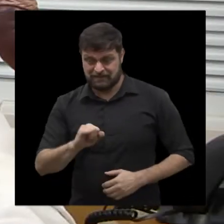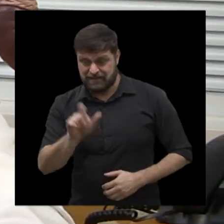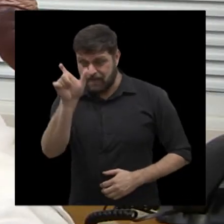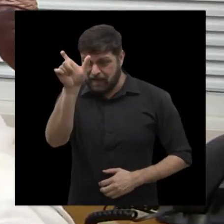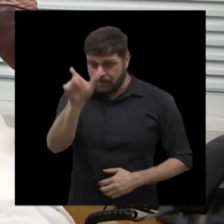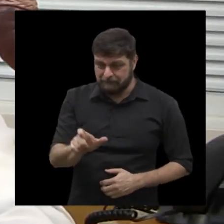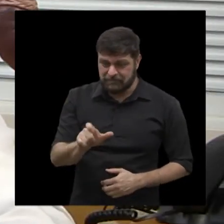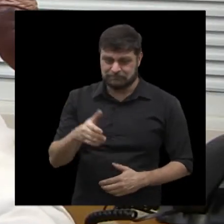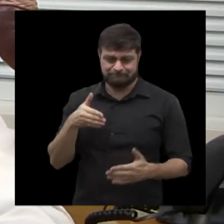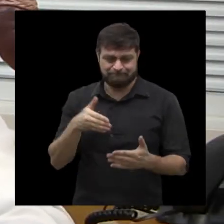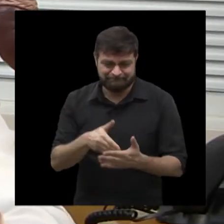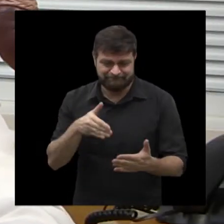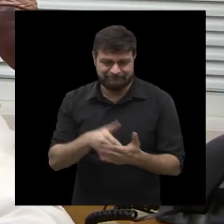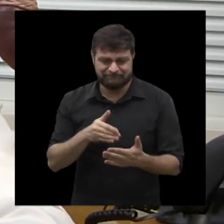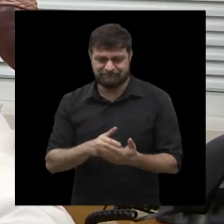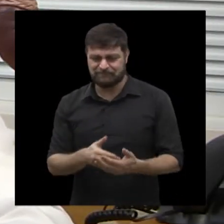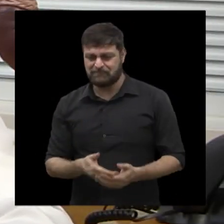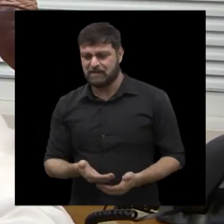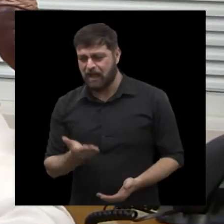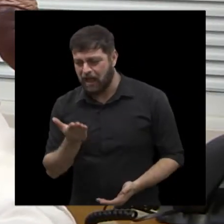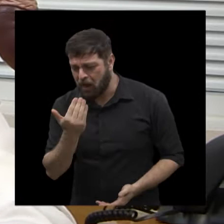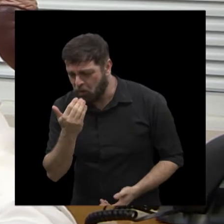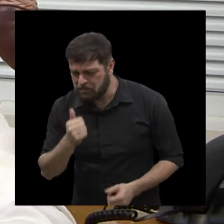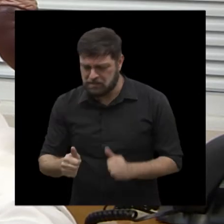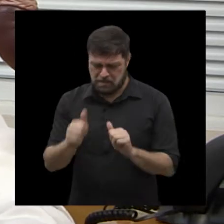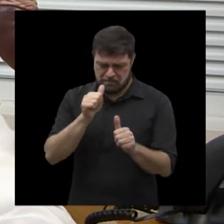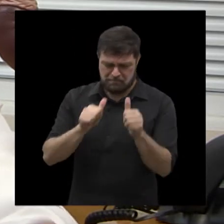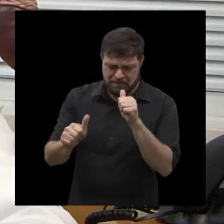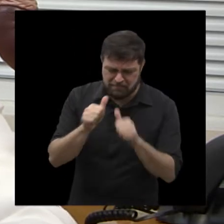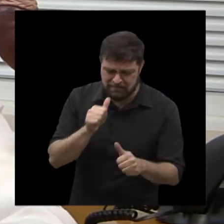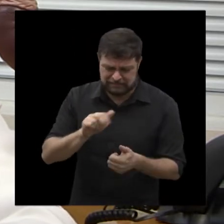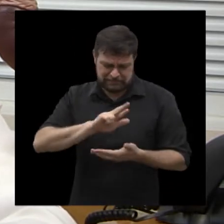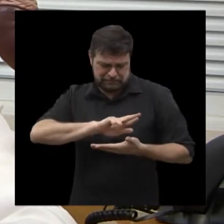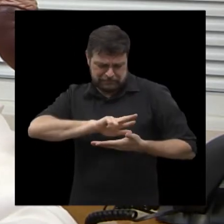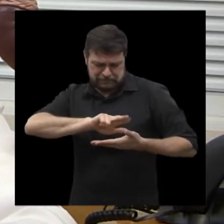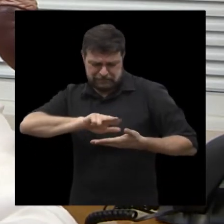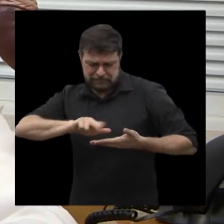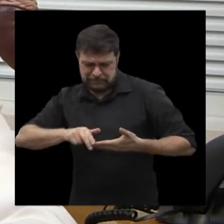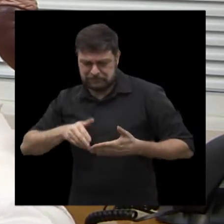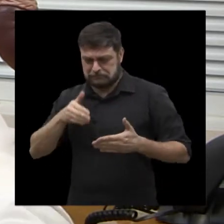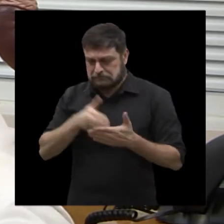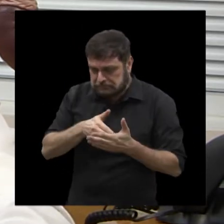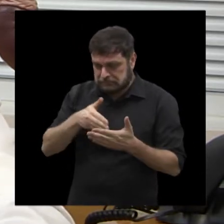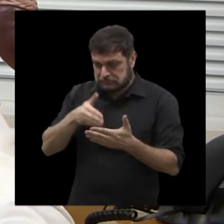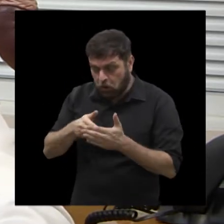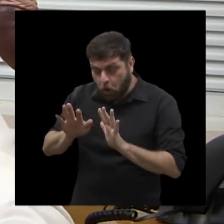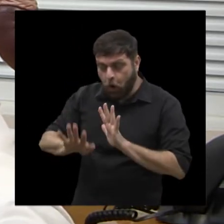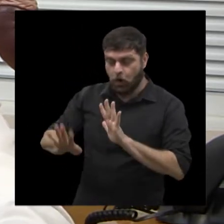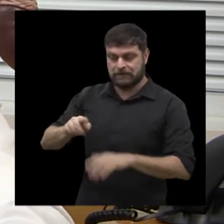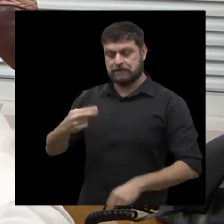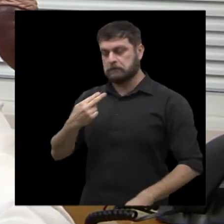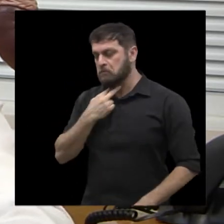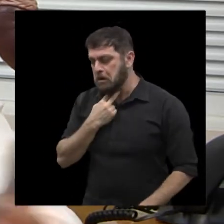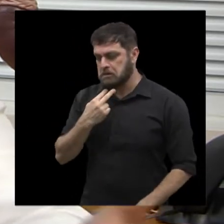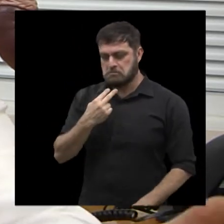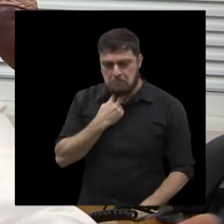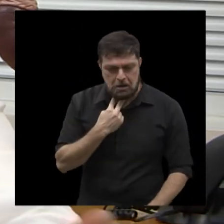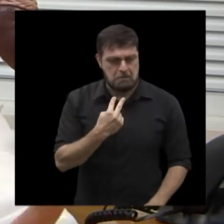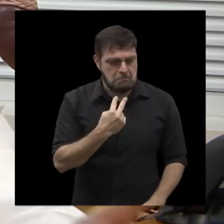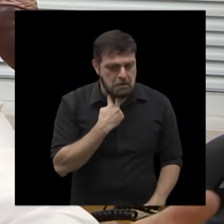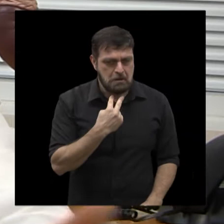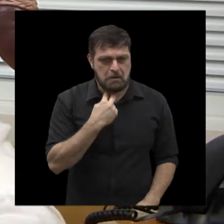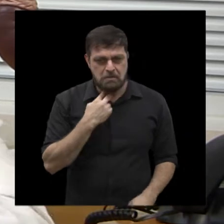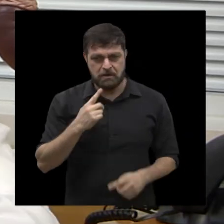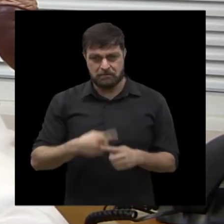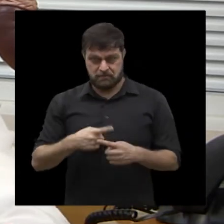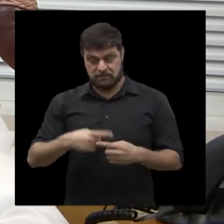muita restrição, ingesta de líquido, alimentos, você precisa tomar cuidado, porque, como